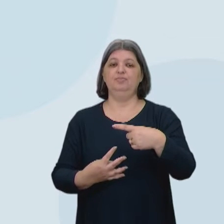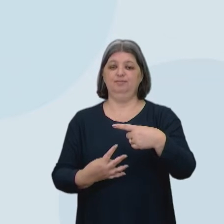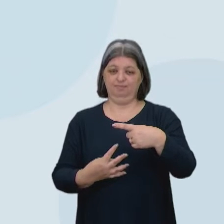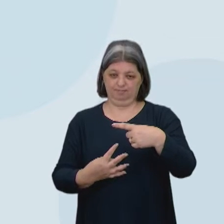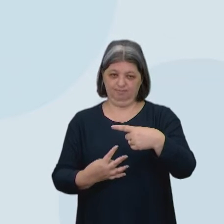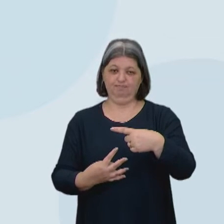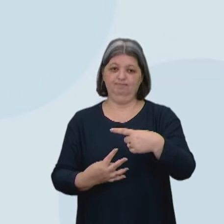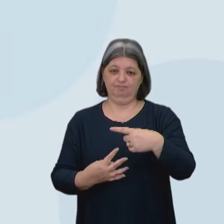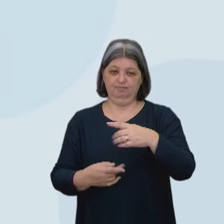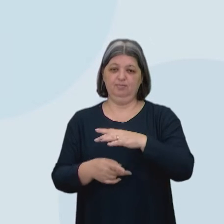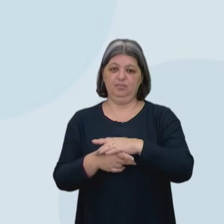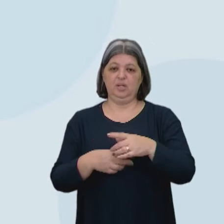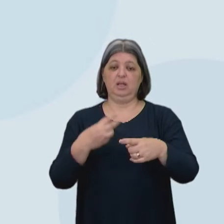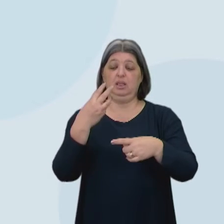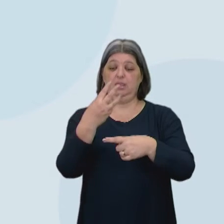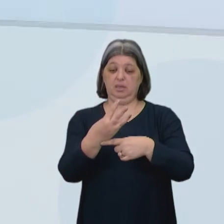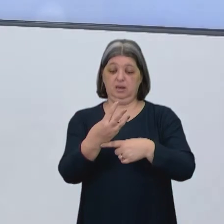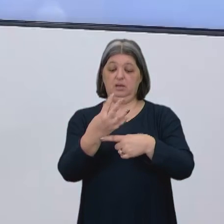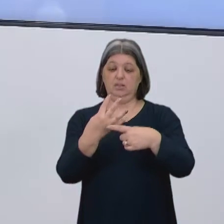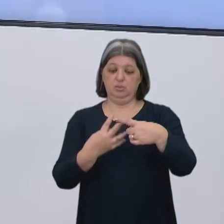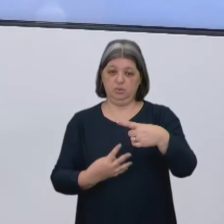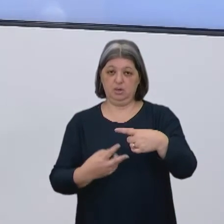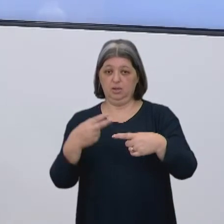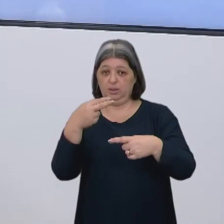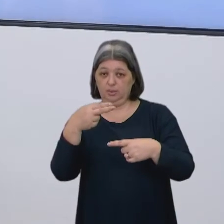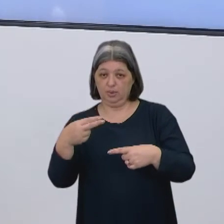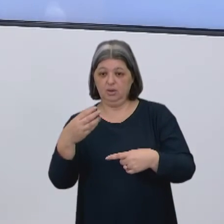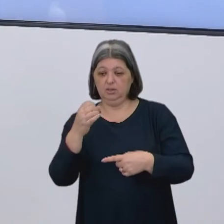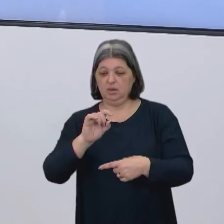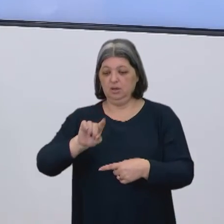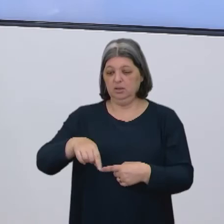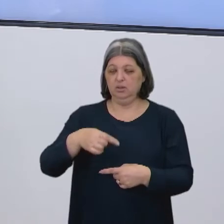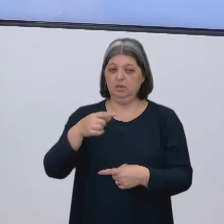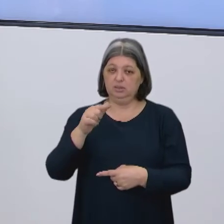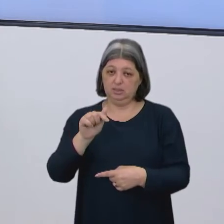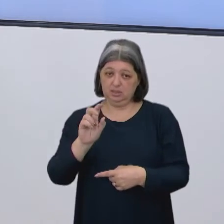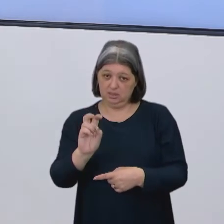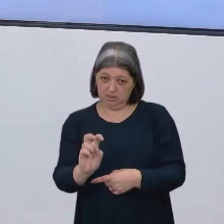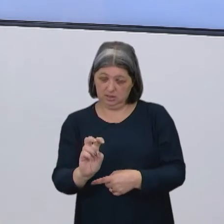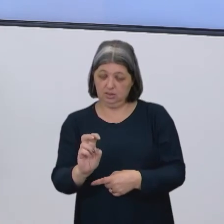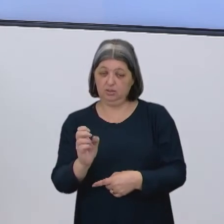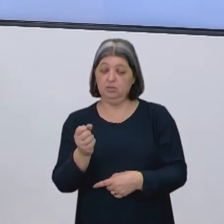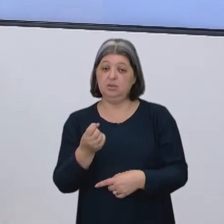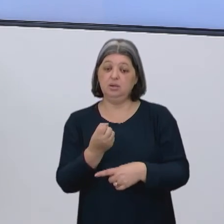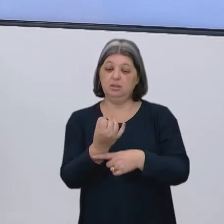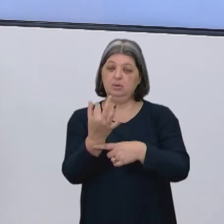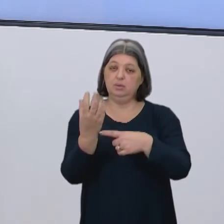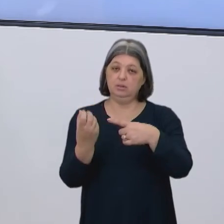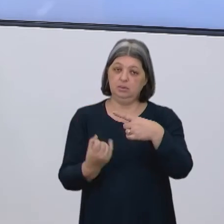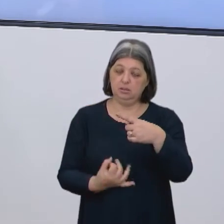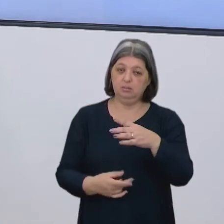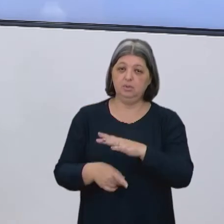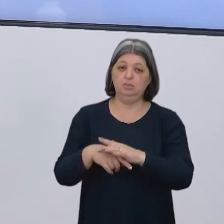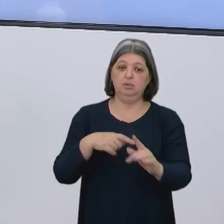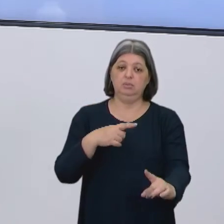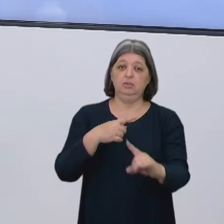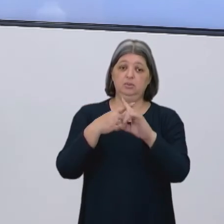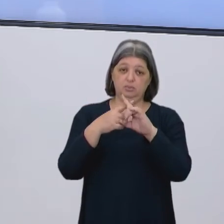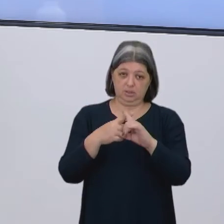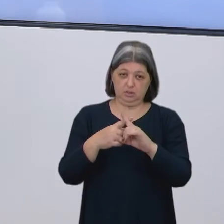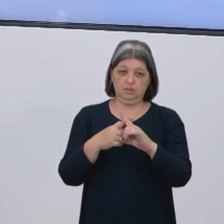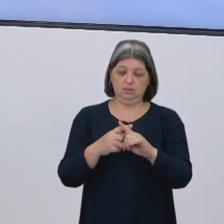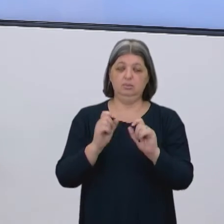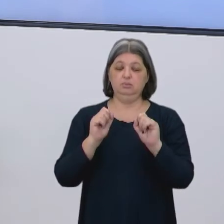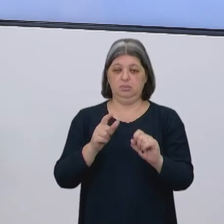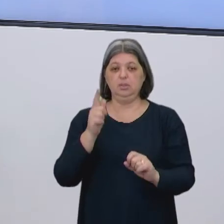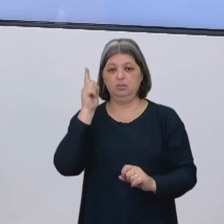vale 0,75. Então respira. Quando você tem uma fração, se você dividir o número de cima pelo de baixo, você pode encontrar um